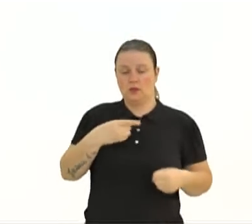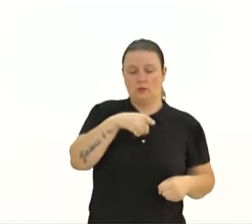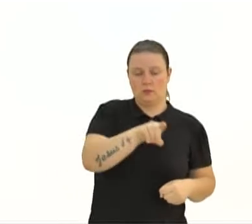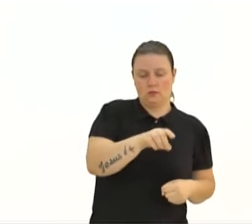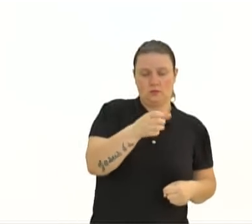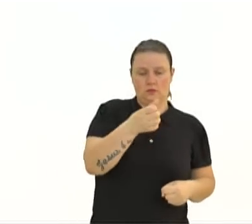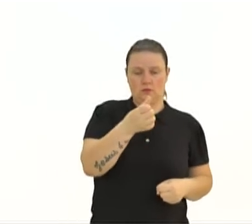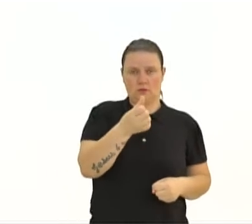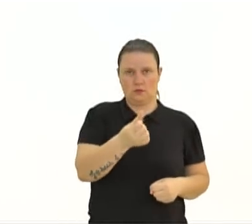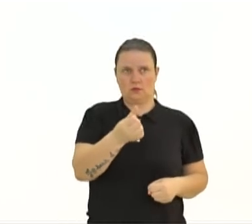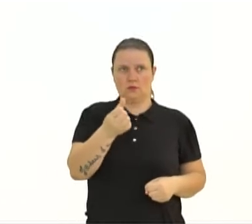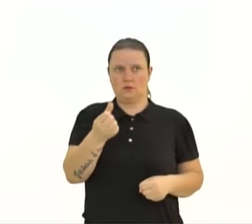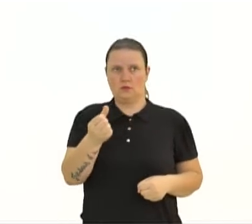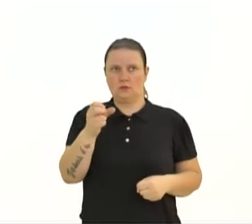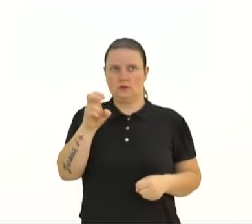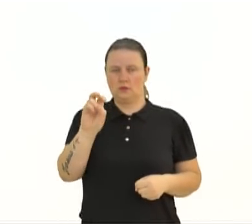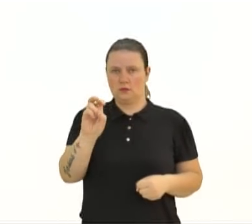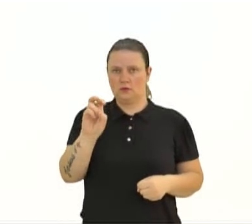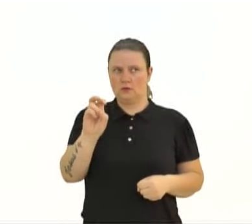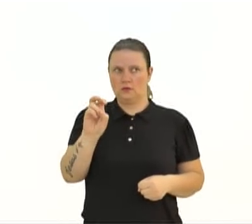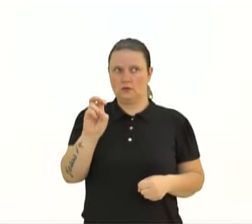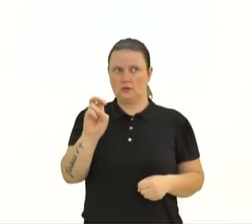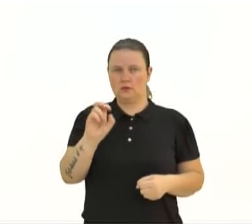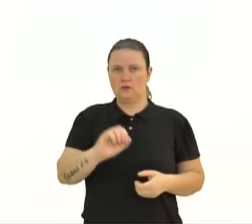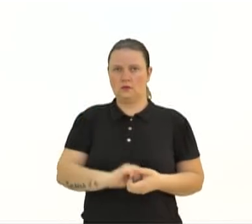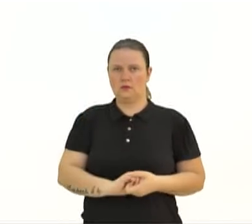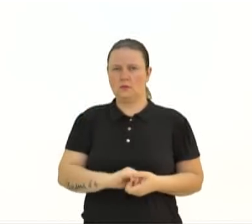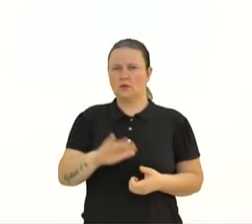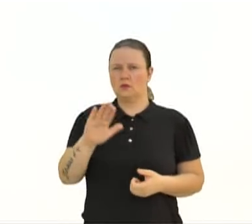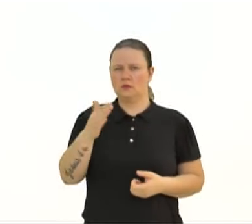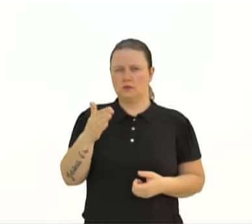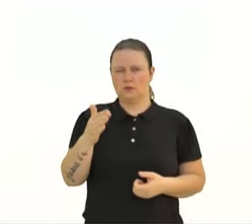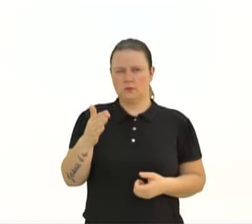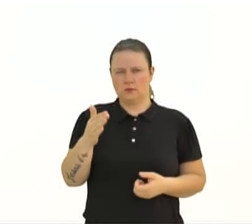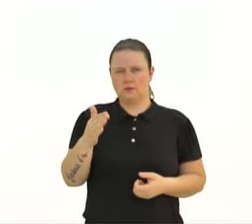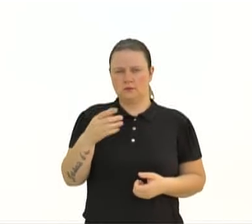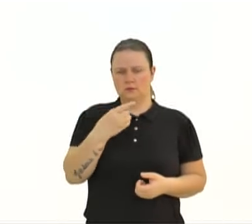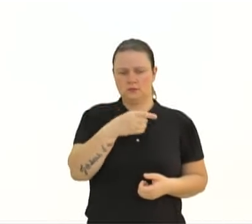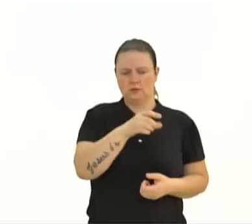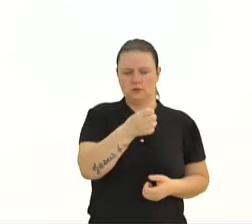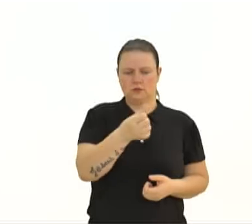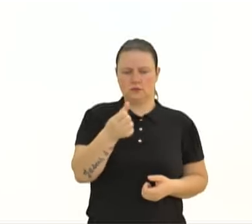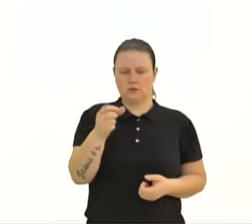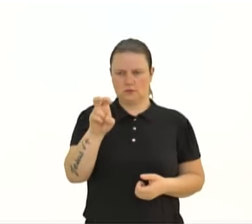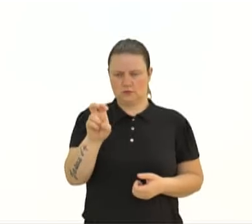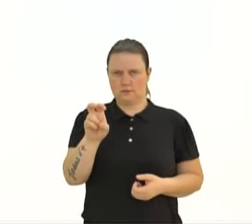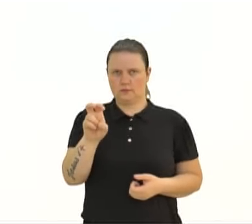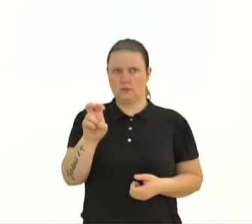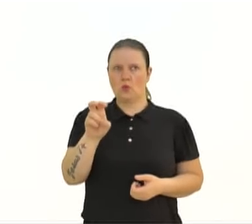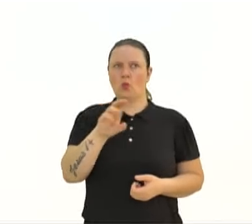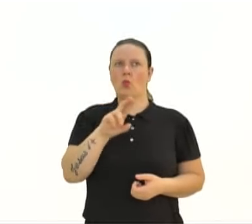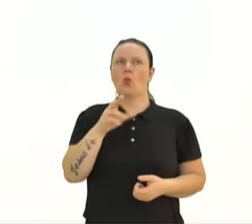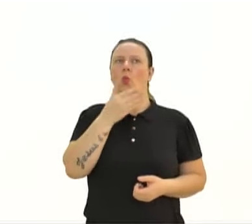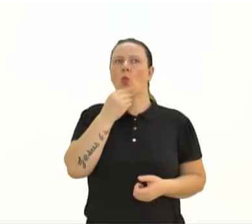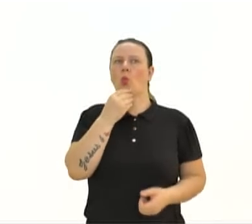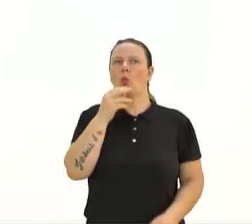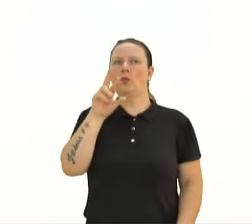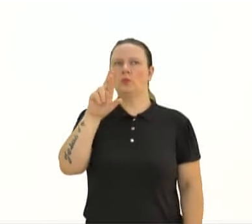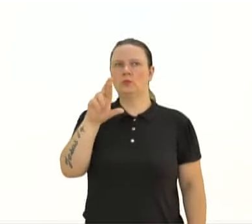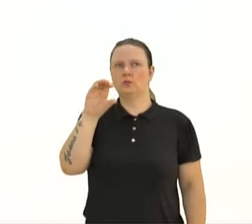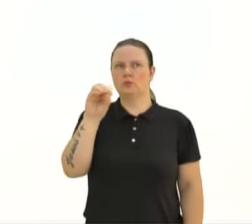você precisar, e vão precisar. Vamos lá, vamos iniciar com a teoria celular. Lembrando